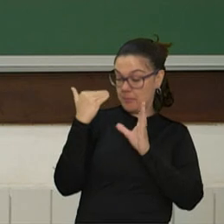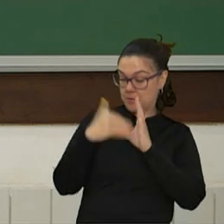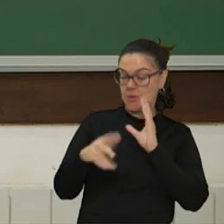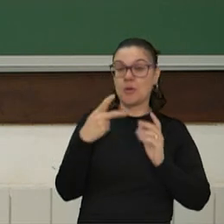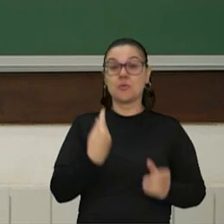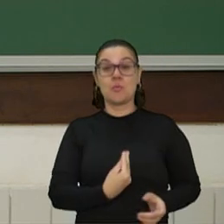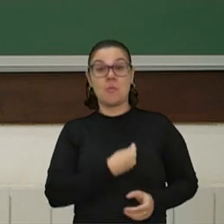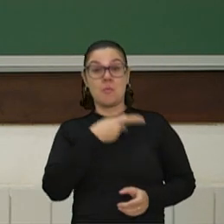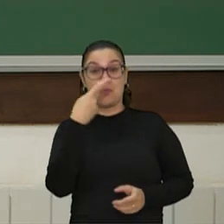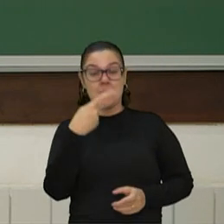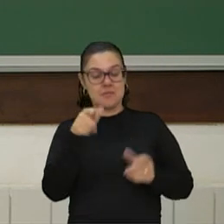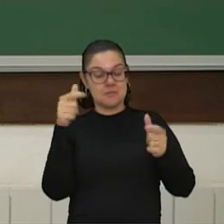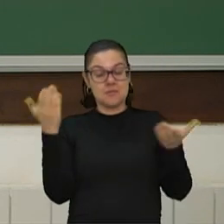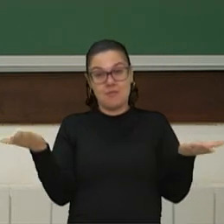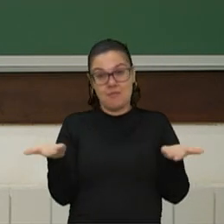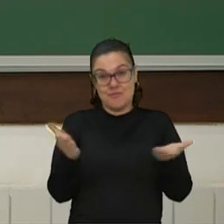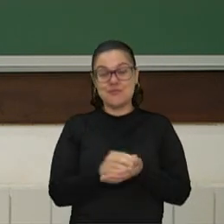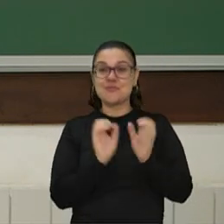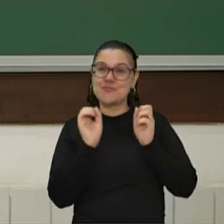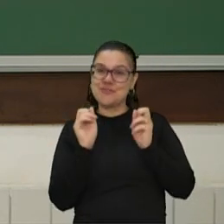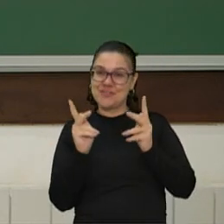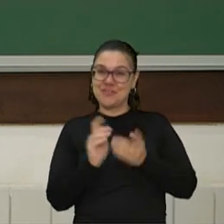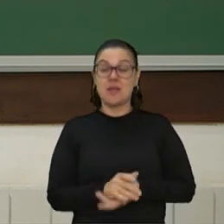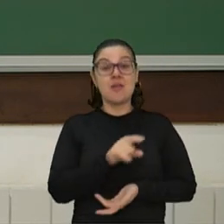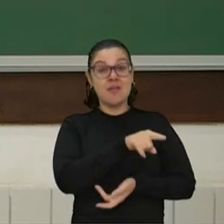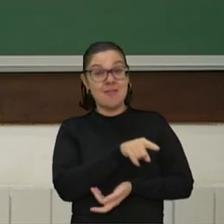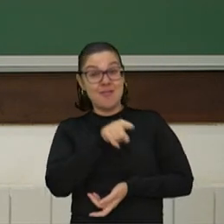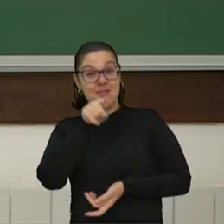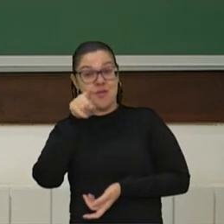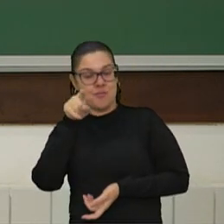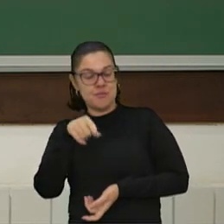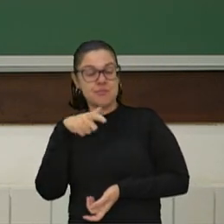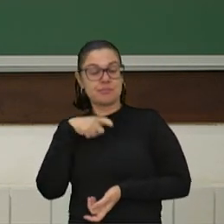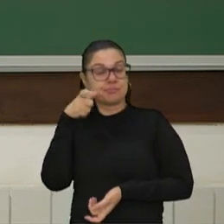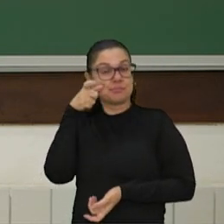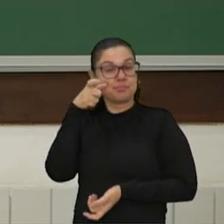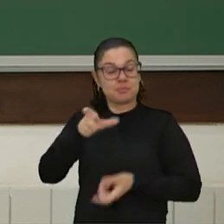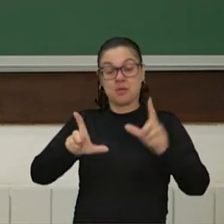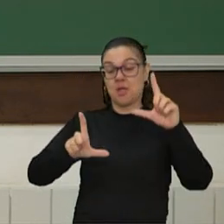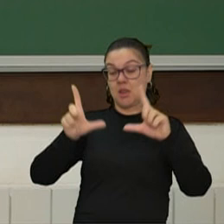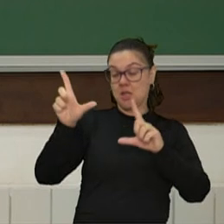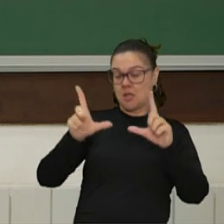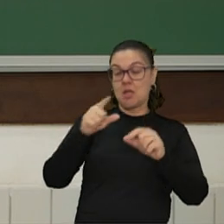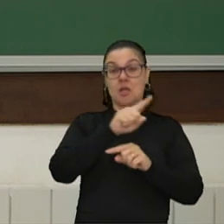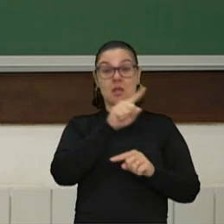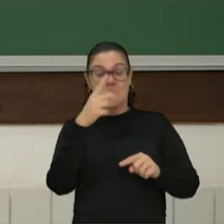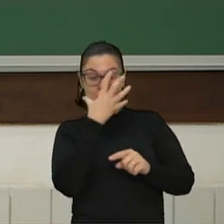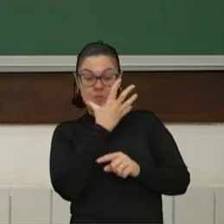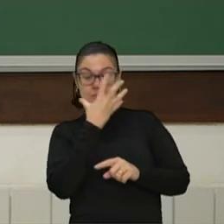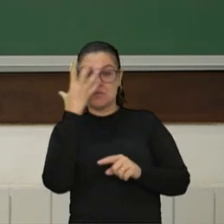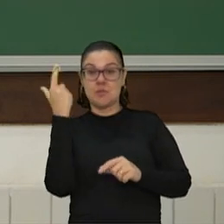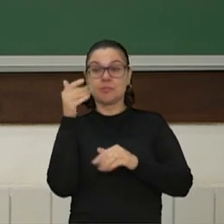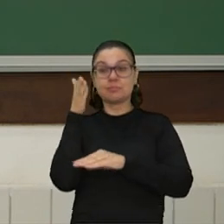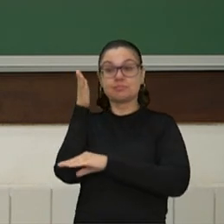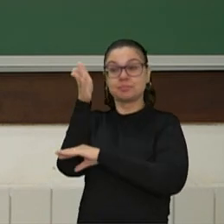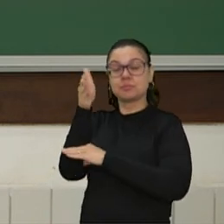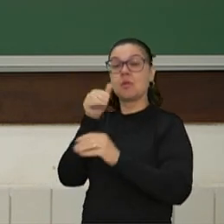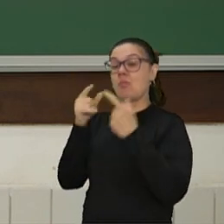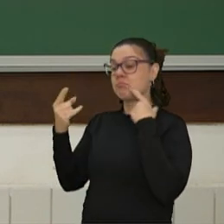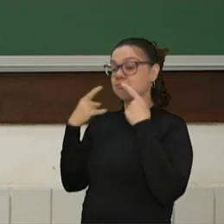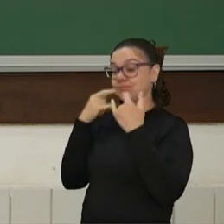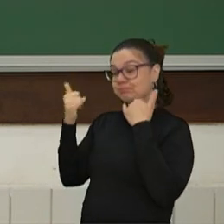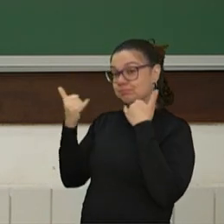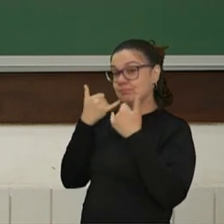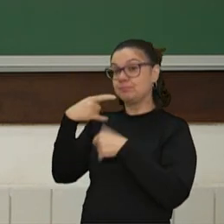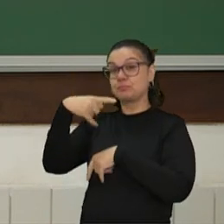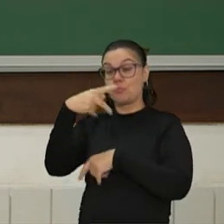está garantida nessa aula, ok? E aqueles alunos que estão acompanhando as aulas pela TV, lembre que você precisa entrar em contato com a sua escola